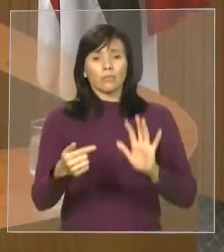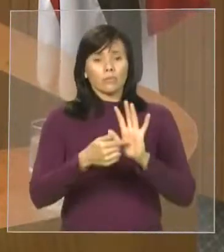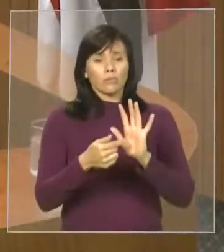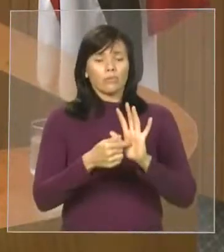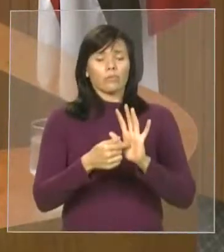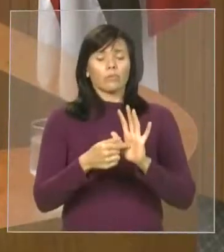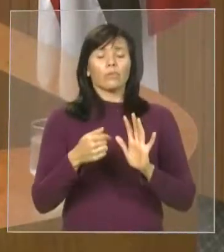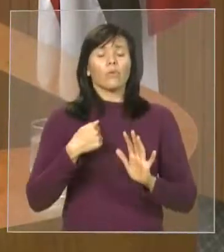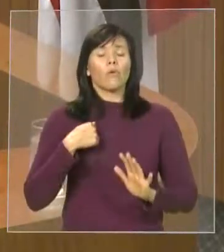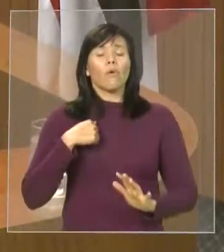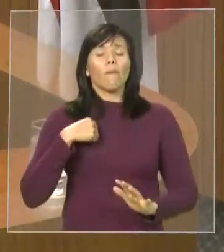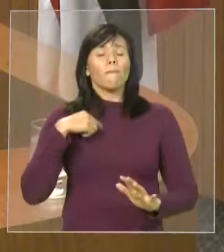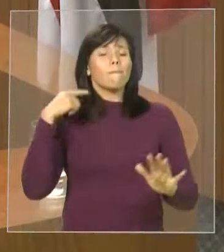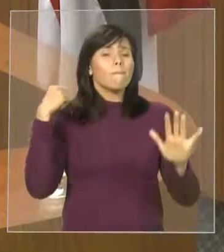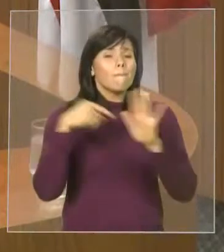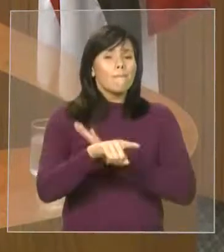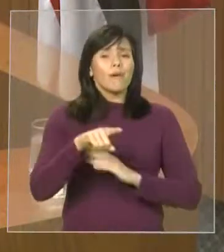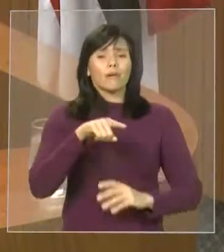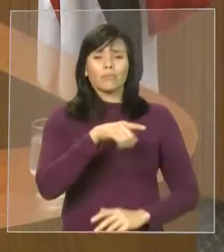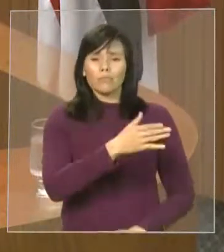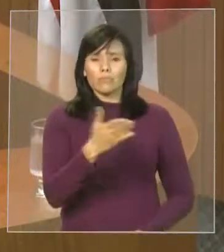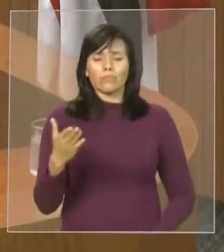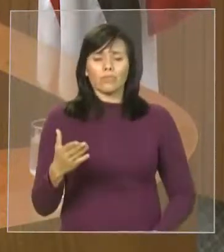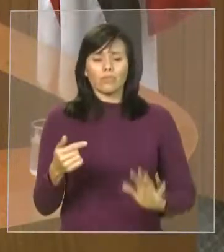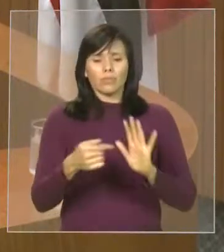o projeto de lei número